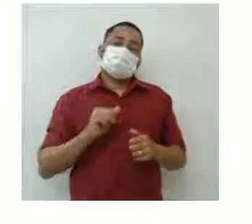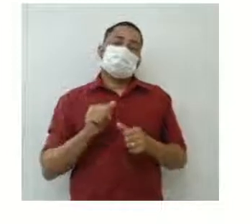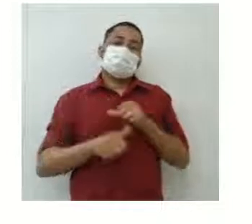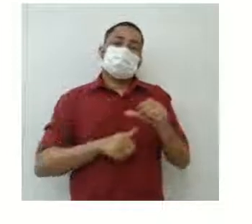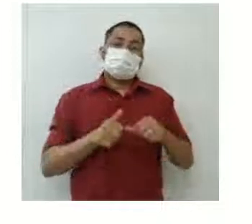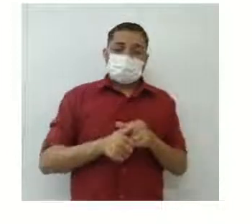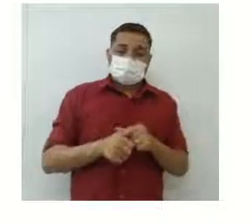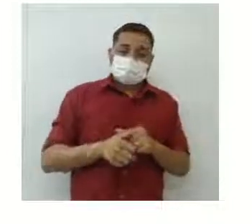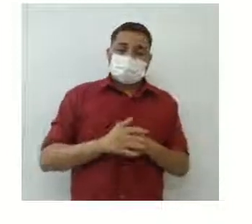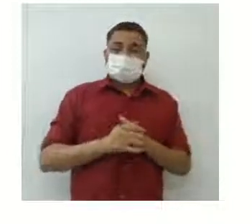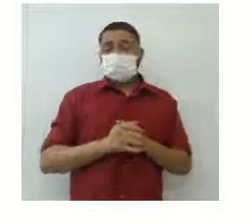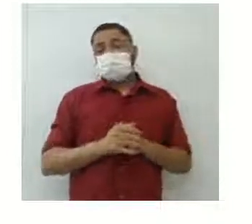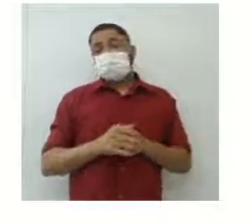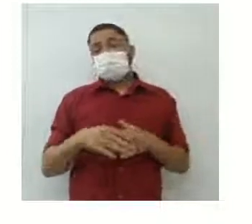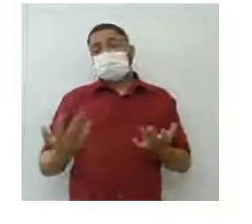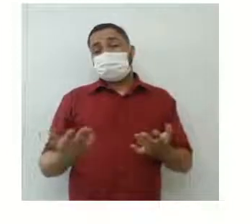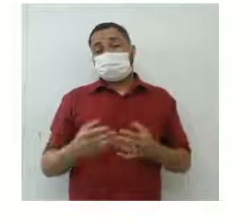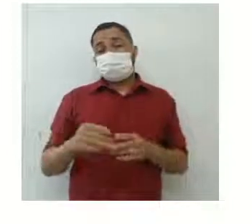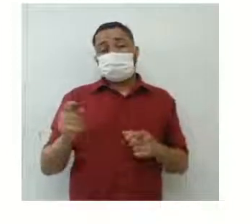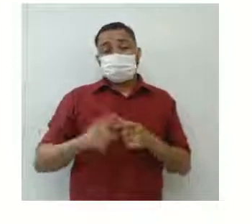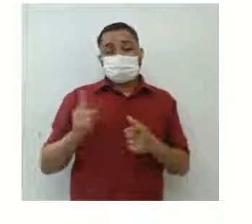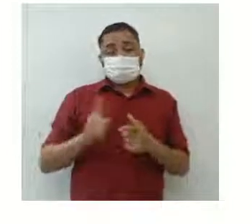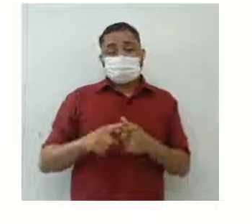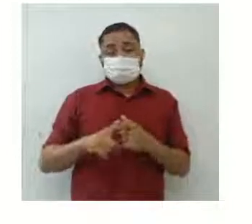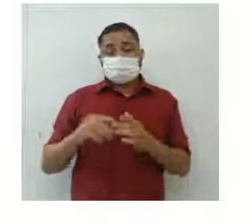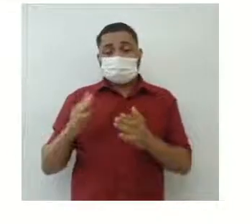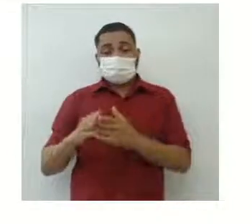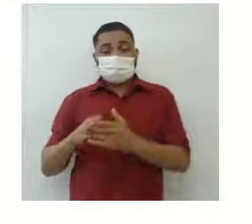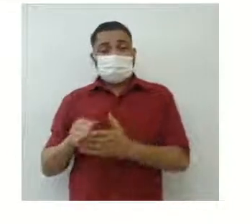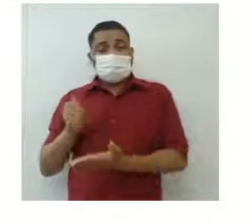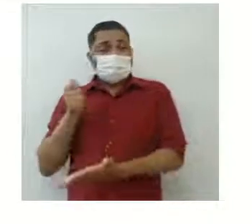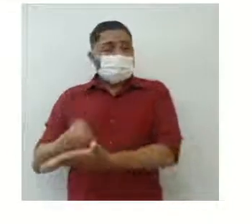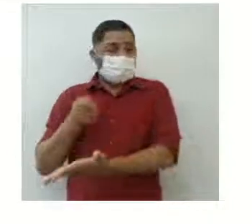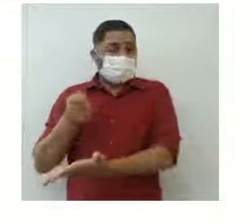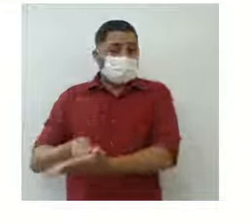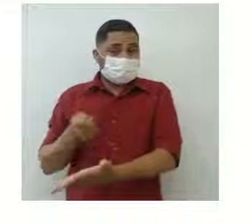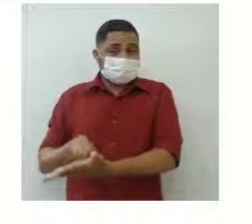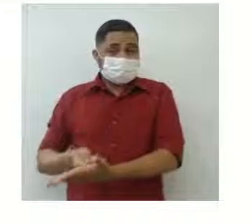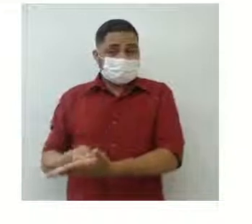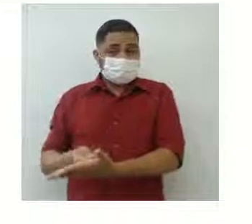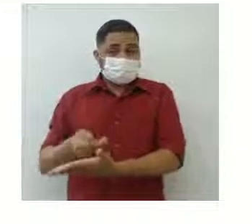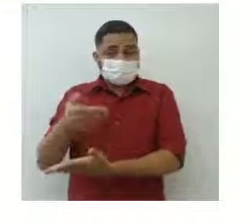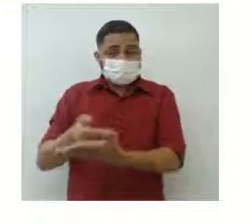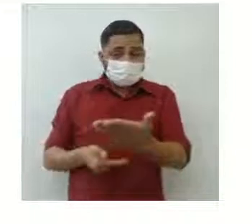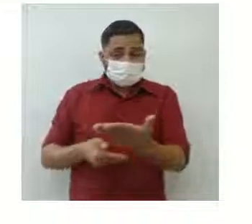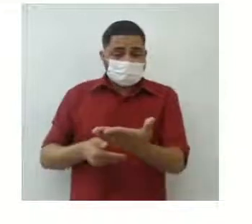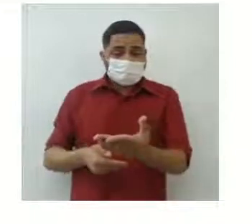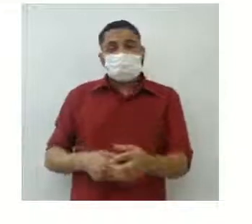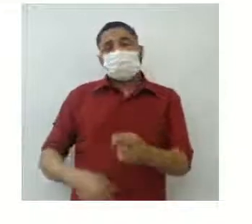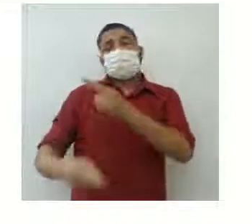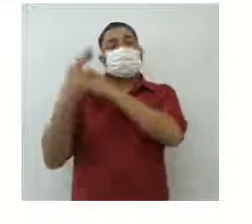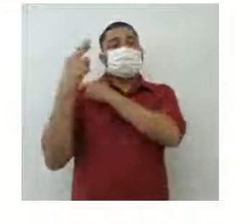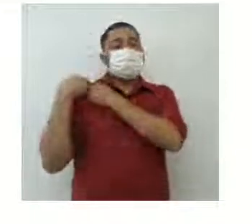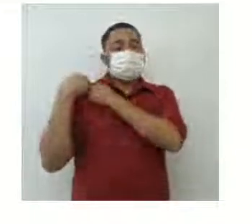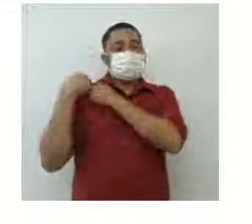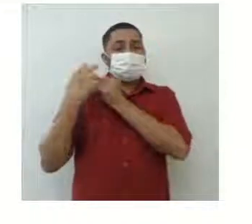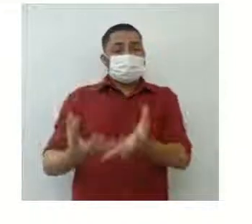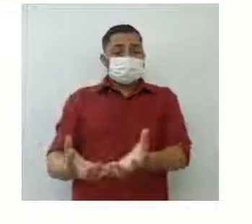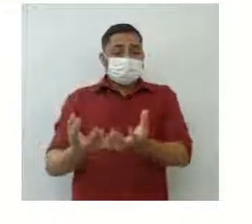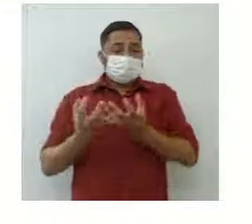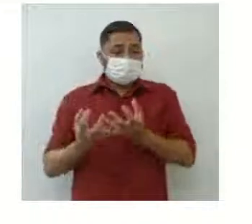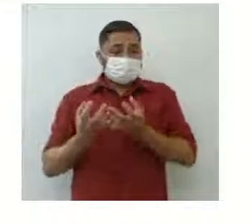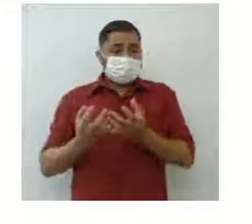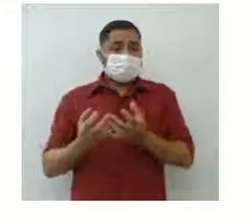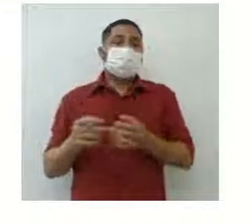católica. E a casa de contratação era responsável por arrecadar e fiscalizar